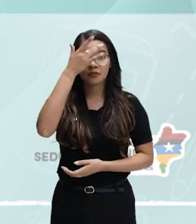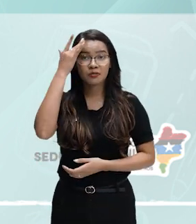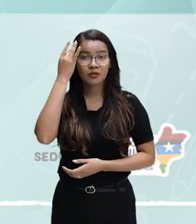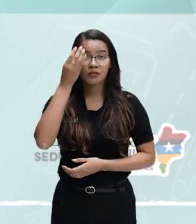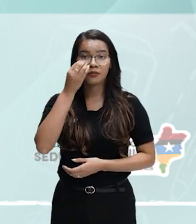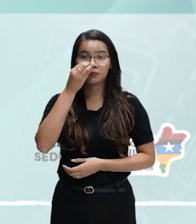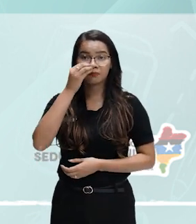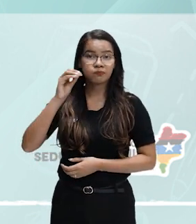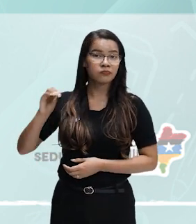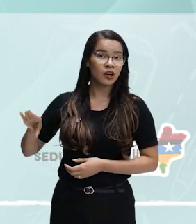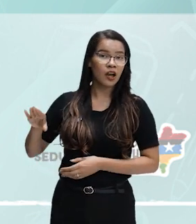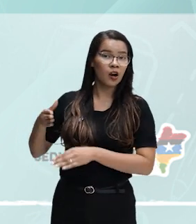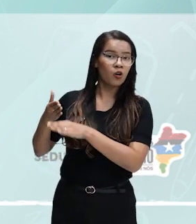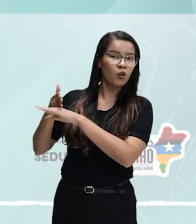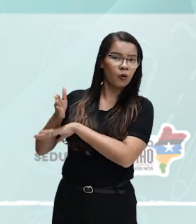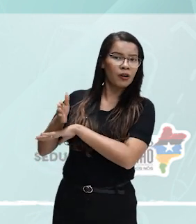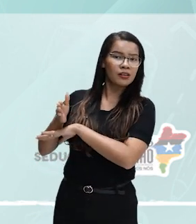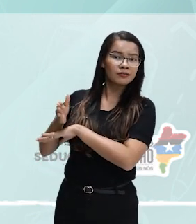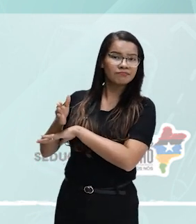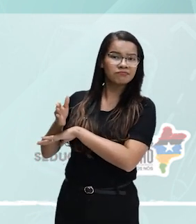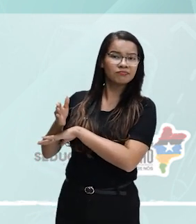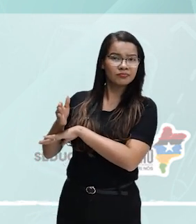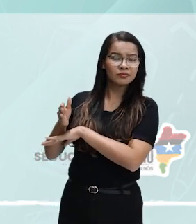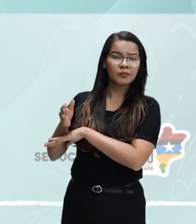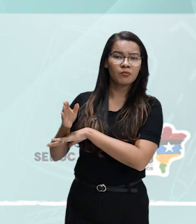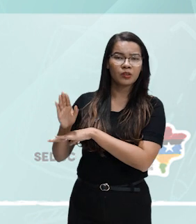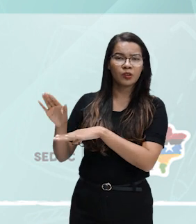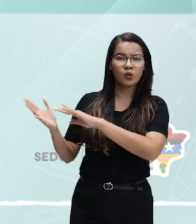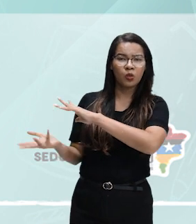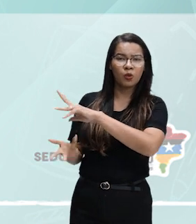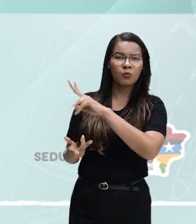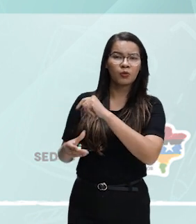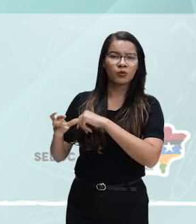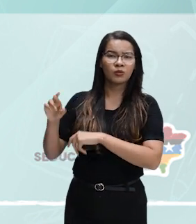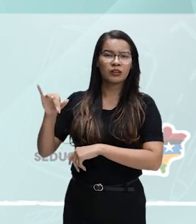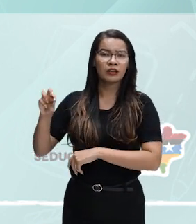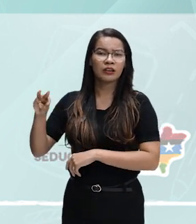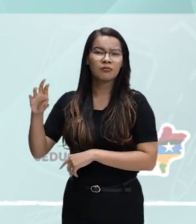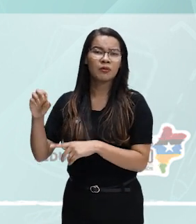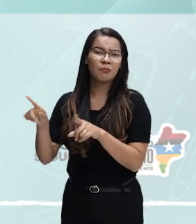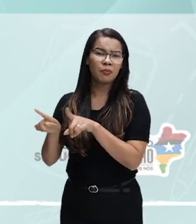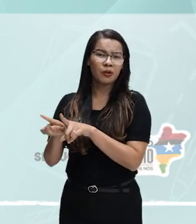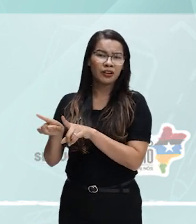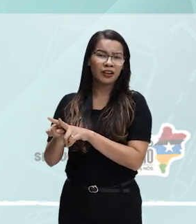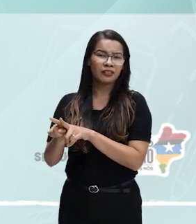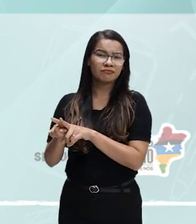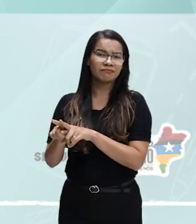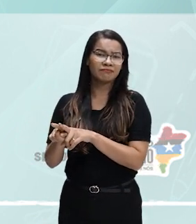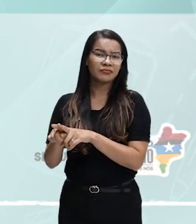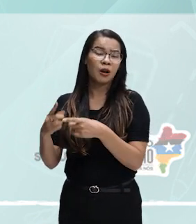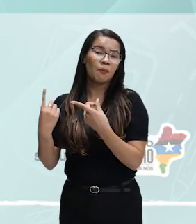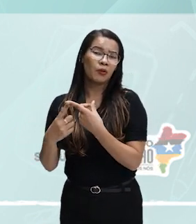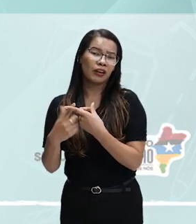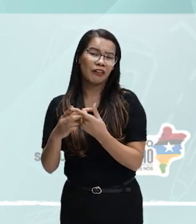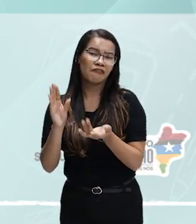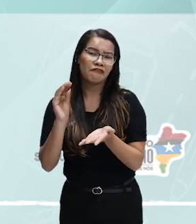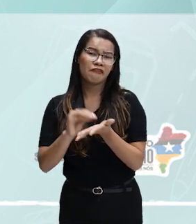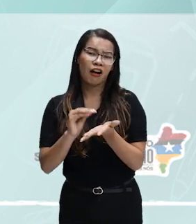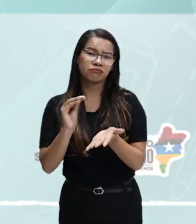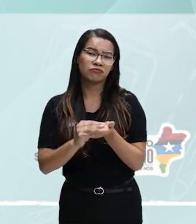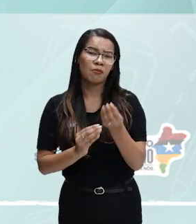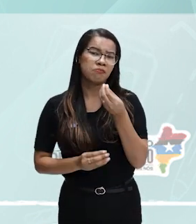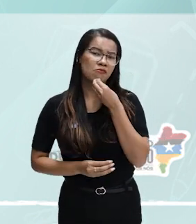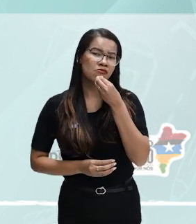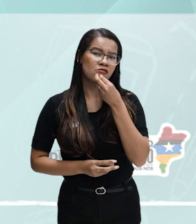do crime, porque elas se frustram com essa desigualdade, com essa falta de oportunidade, e acabam, né, indo para esse outro